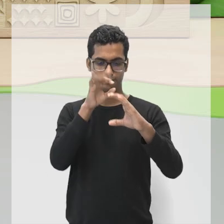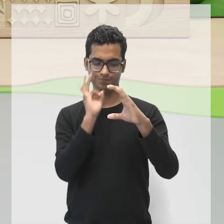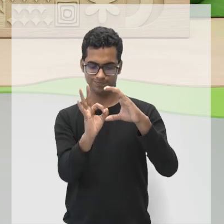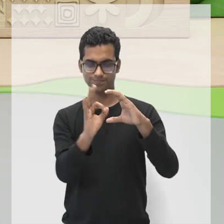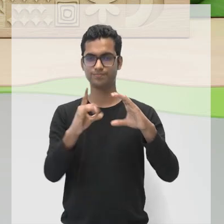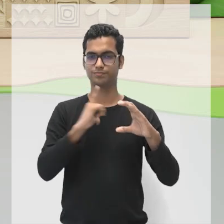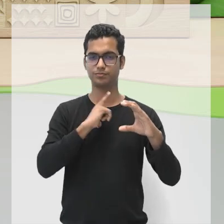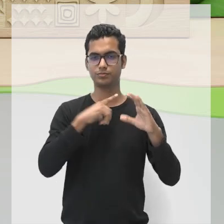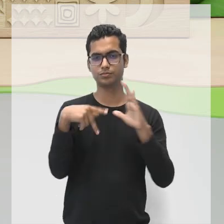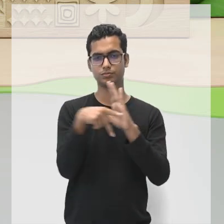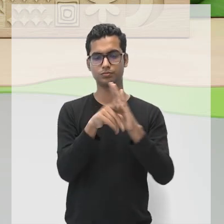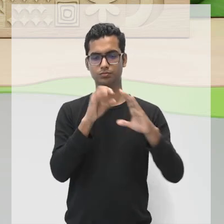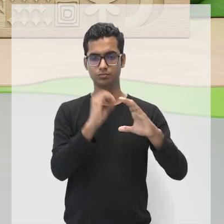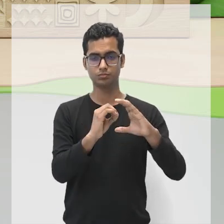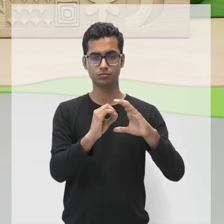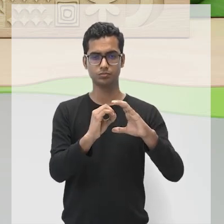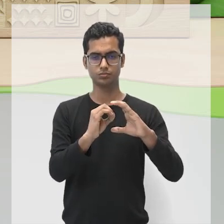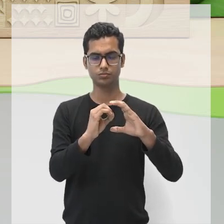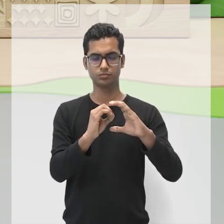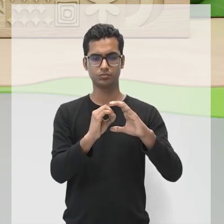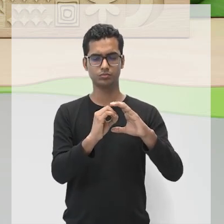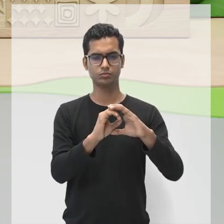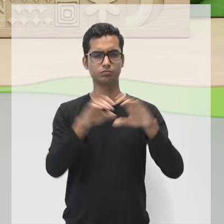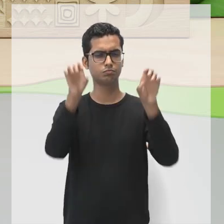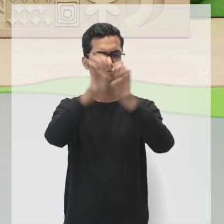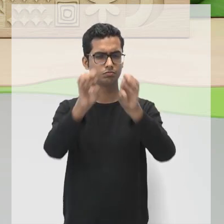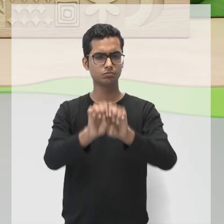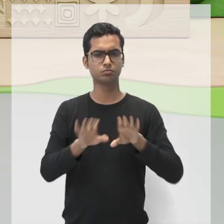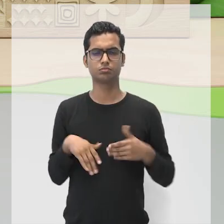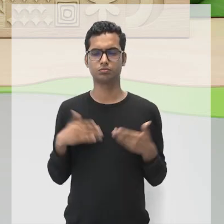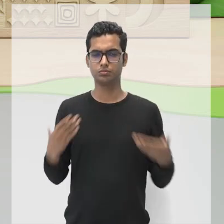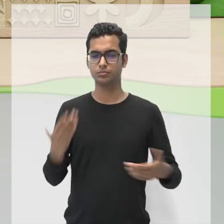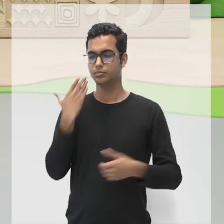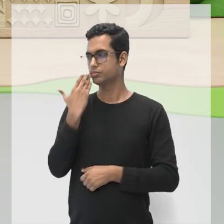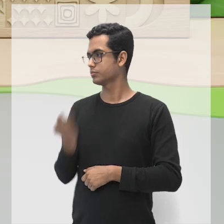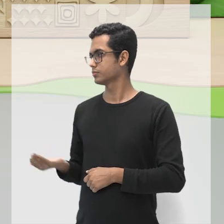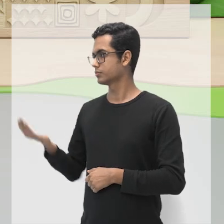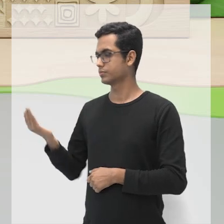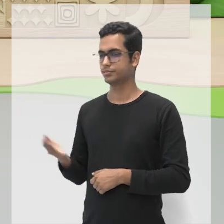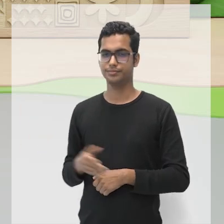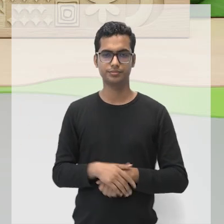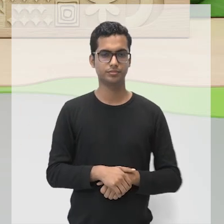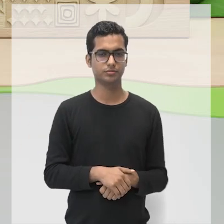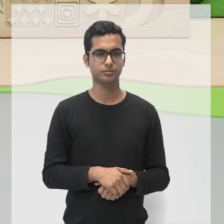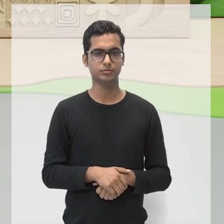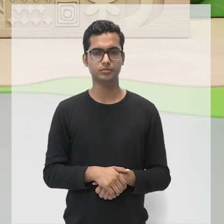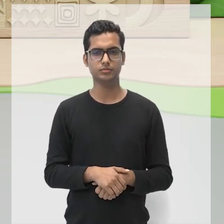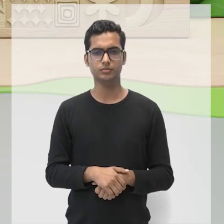né? As partes da célula eucarionte são, vamos observar aqui.